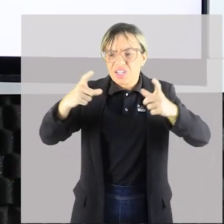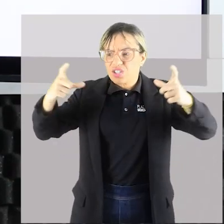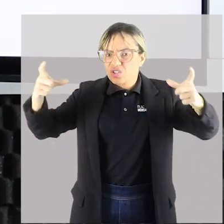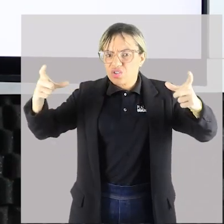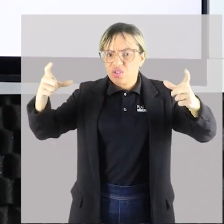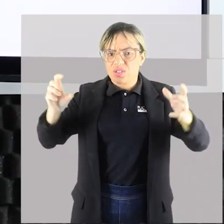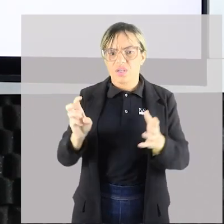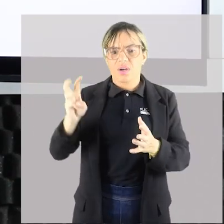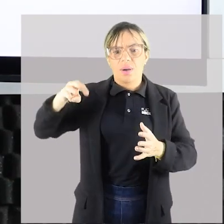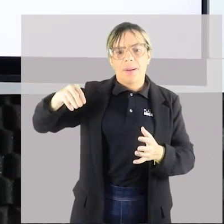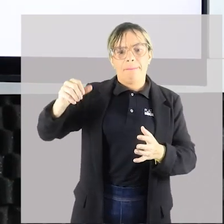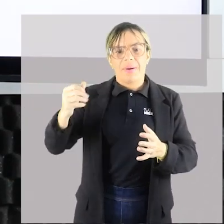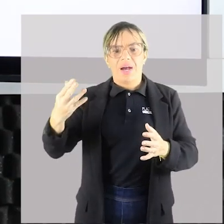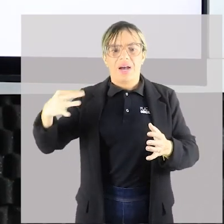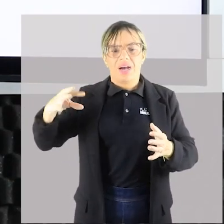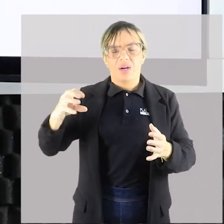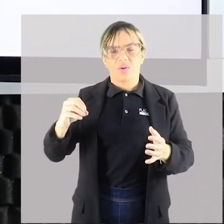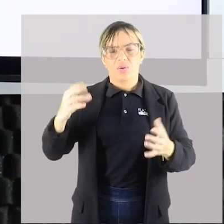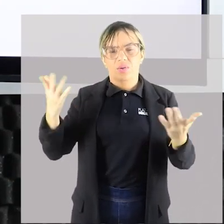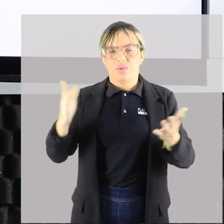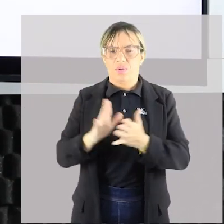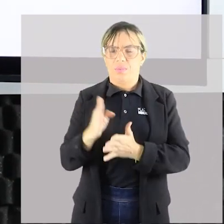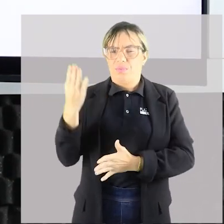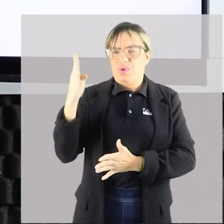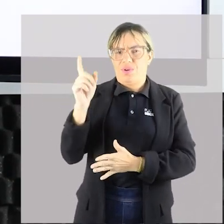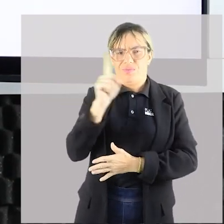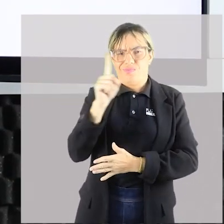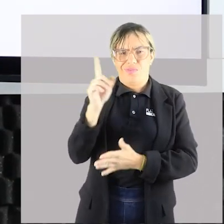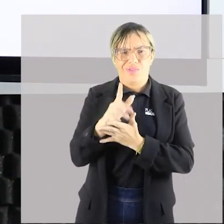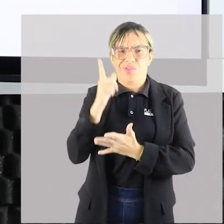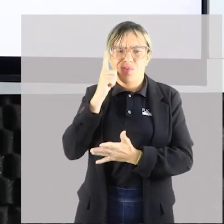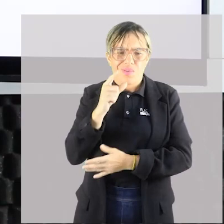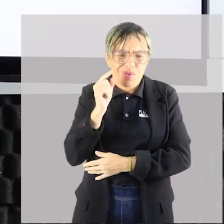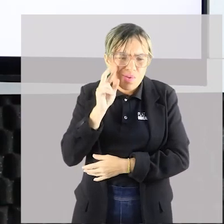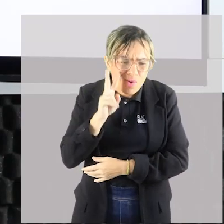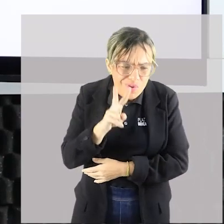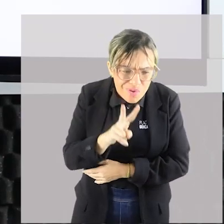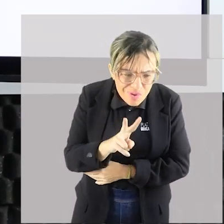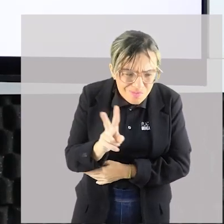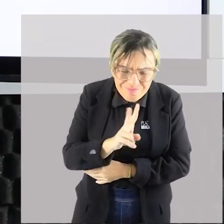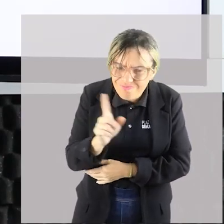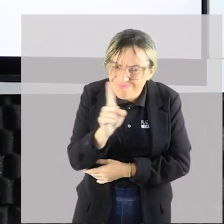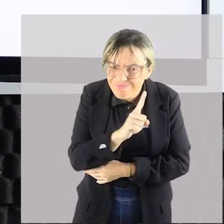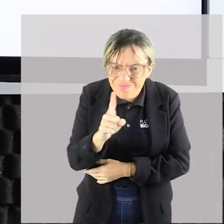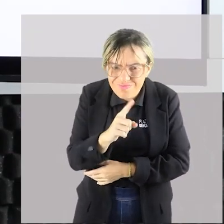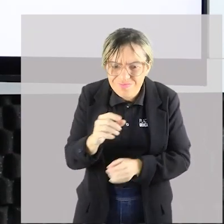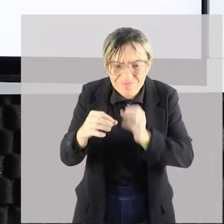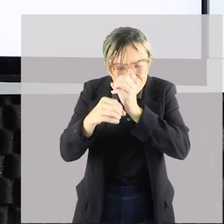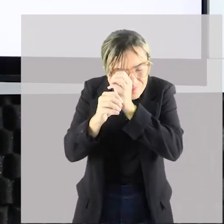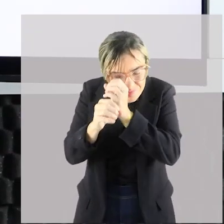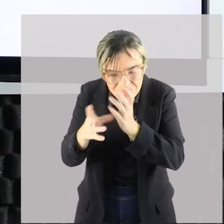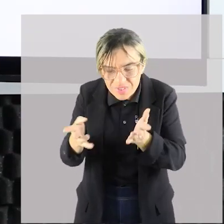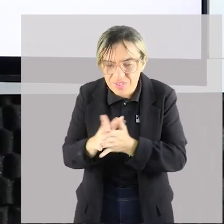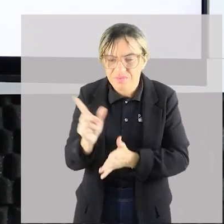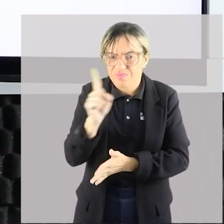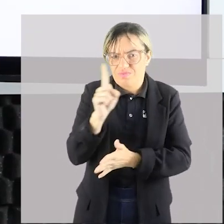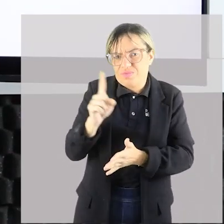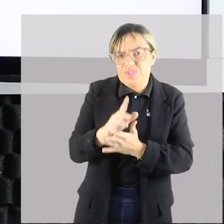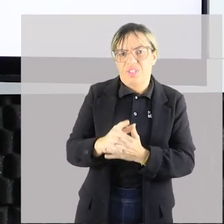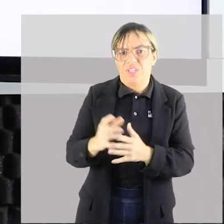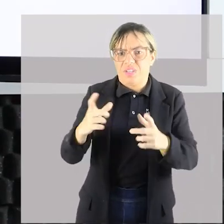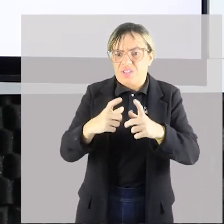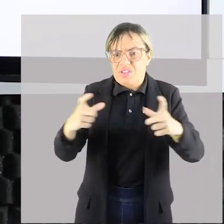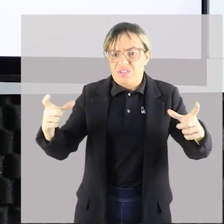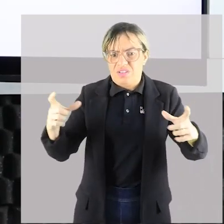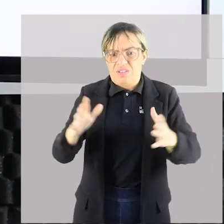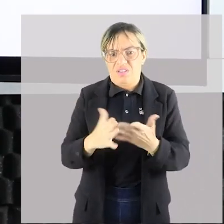algo grande, né? E a bactéria a gente não consegue sequer visualizá-la, né? Então ela não vai ser